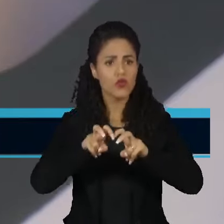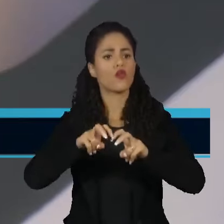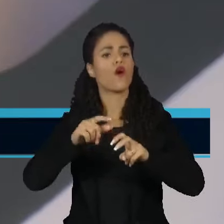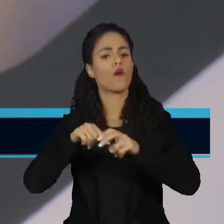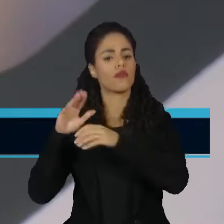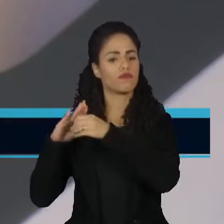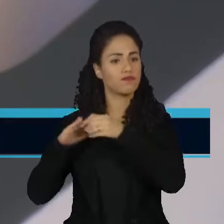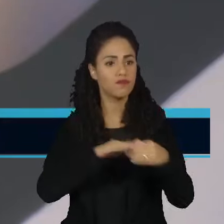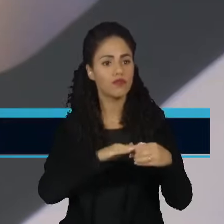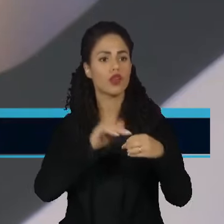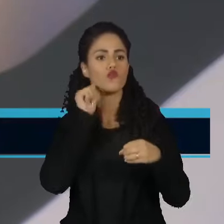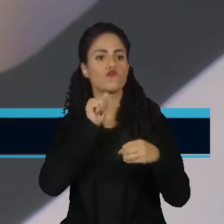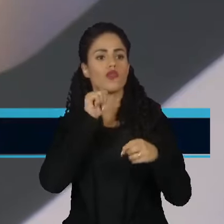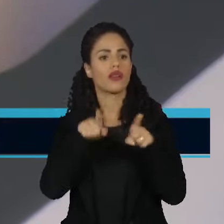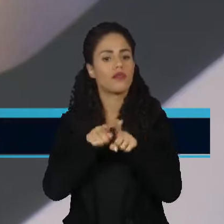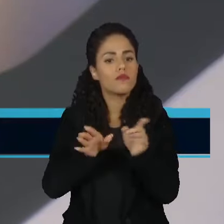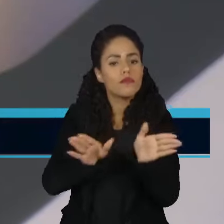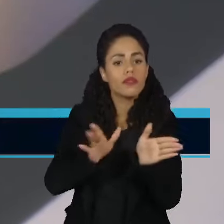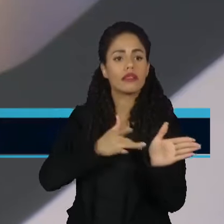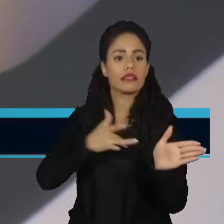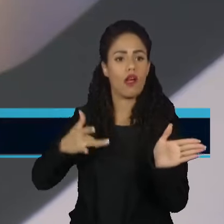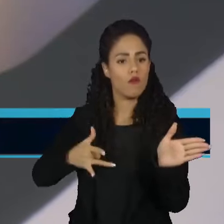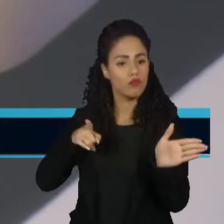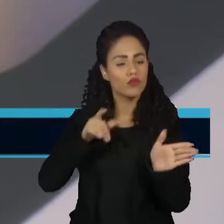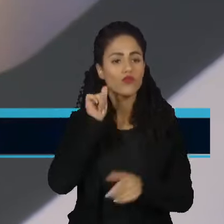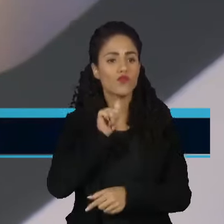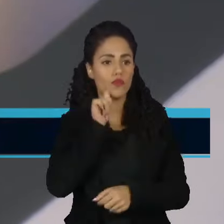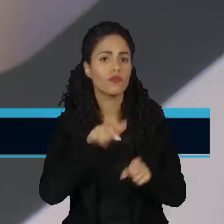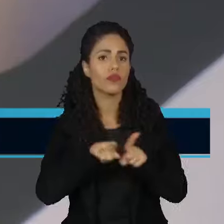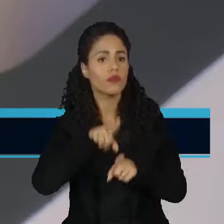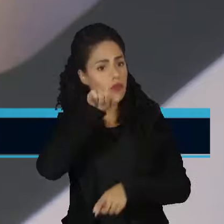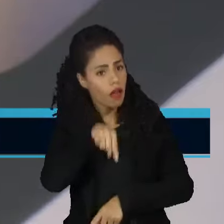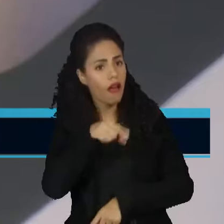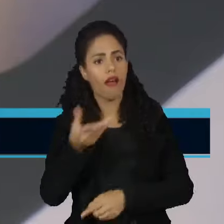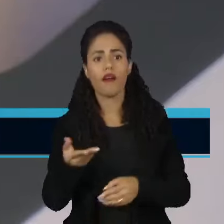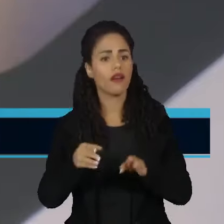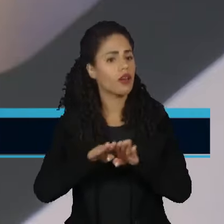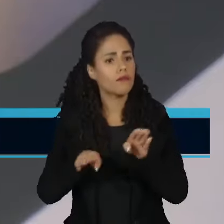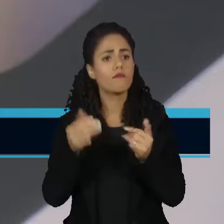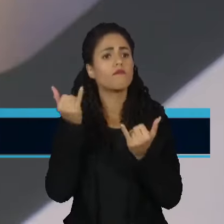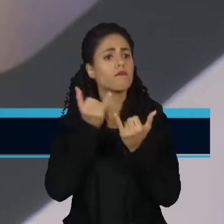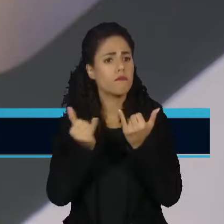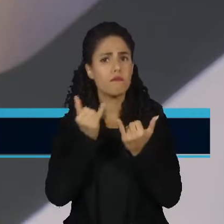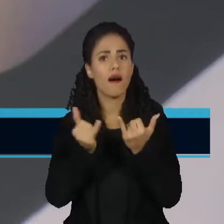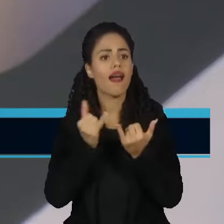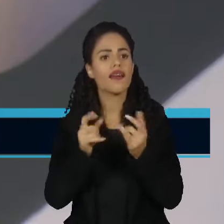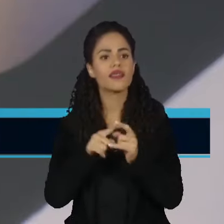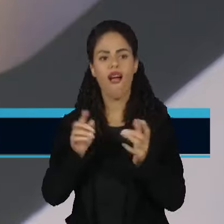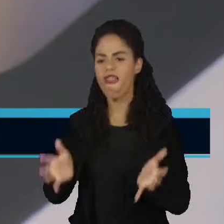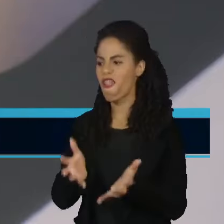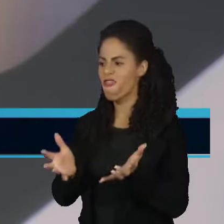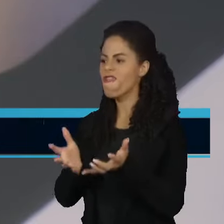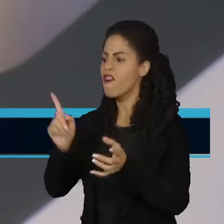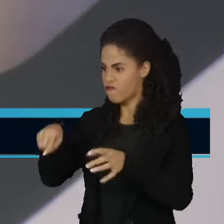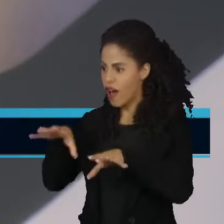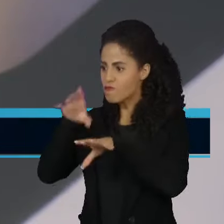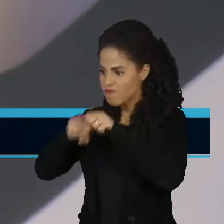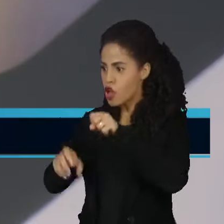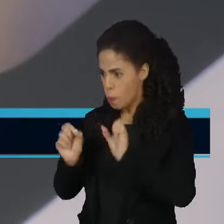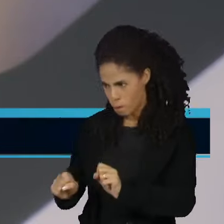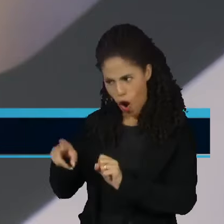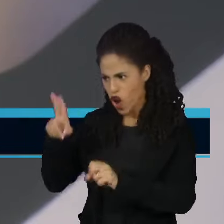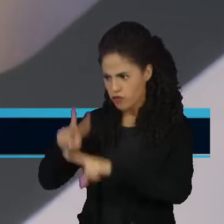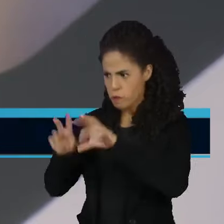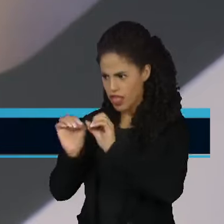mulher, ao acesso à saúde da mulher e é, sim, um tipo de incentivo à violência sexual. Por